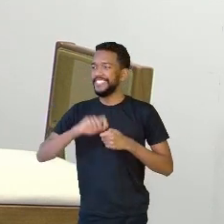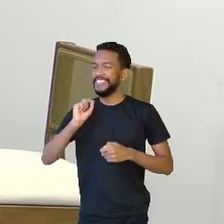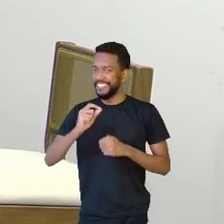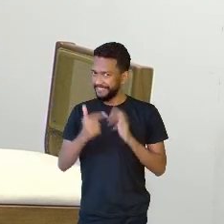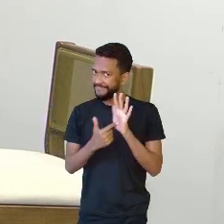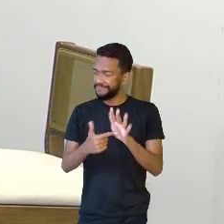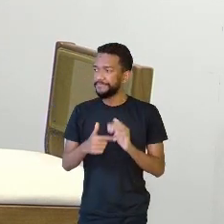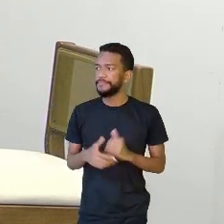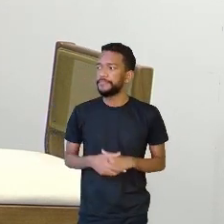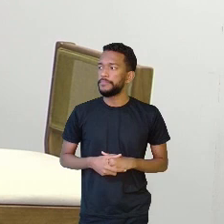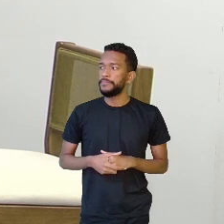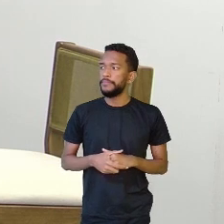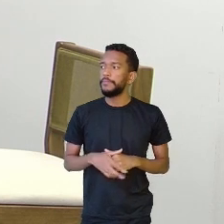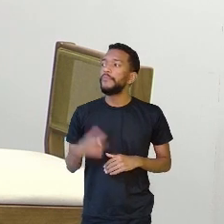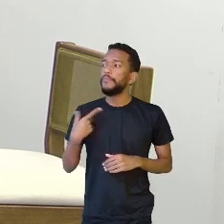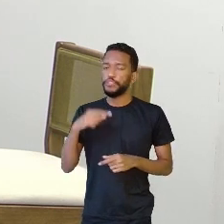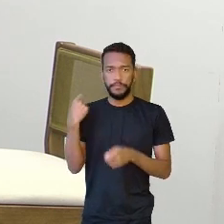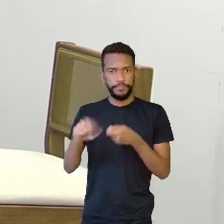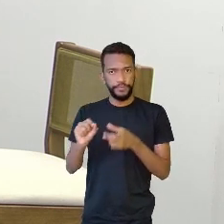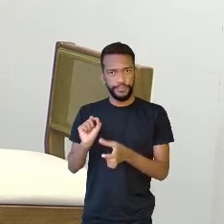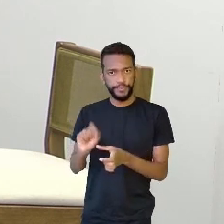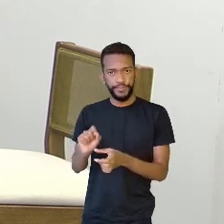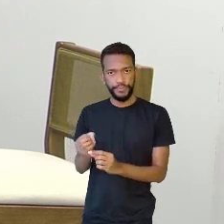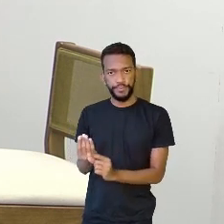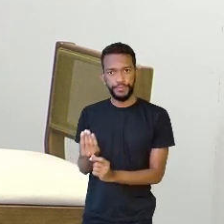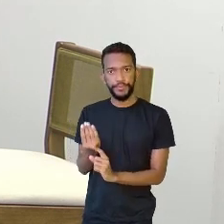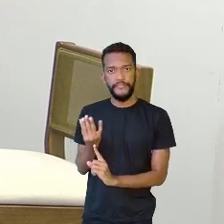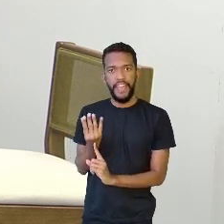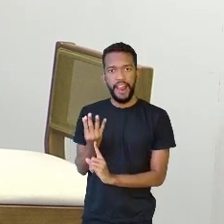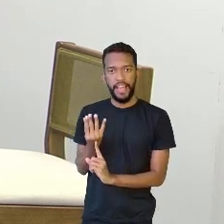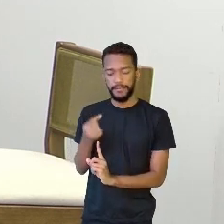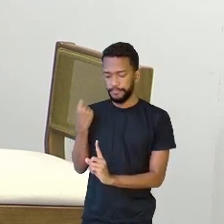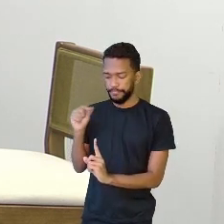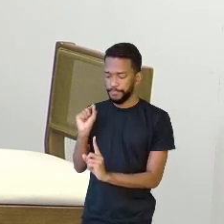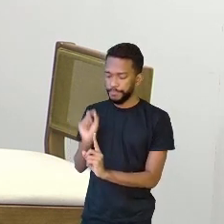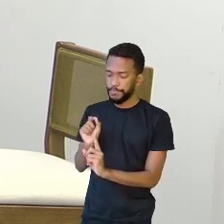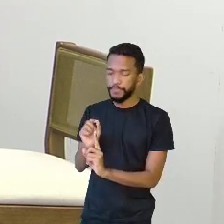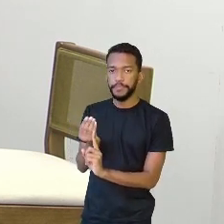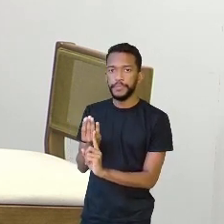verem? Ó, eu vou acender essa vela aqui desse jeito.